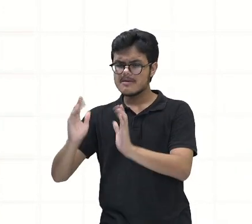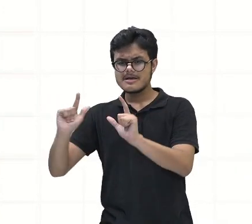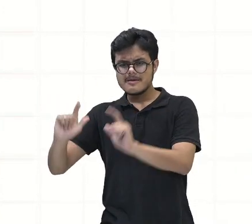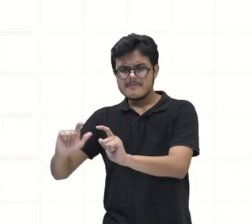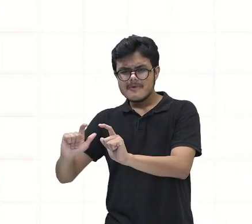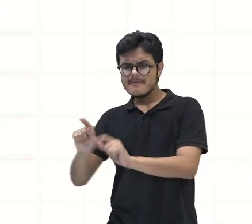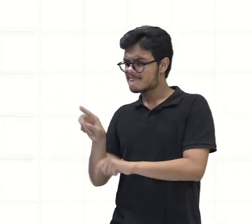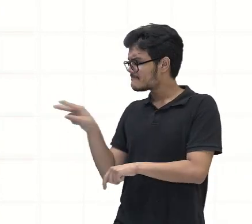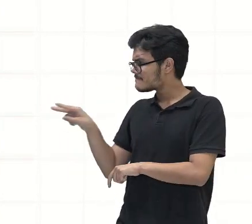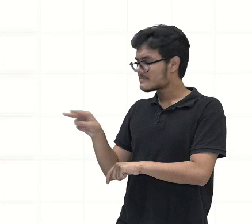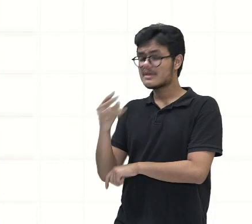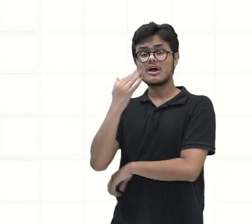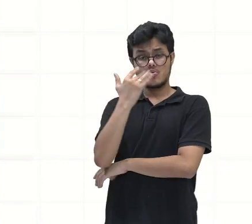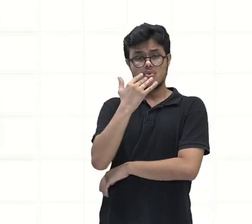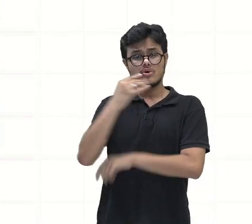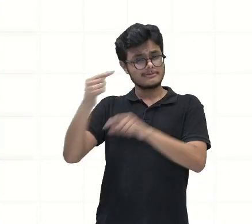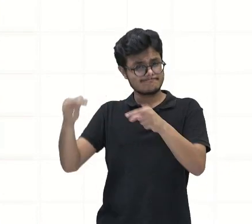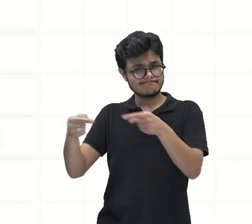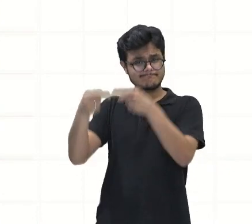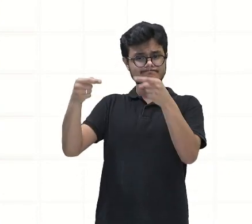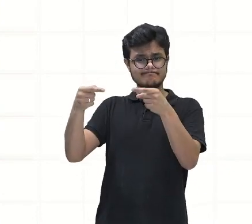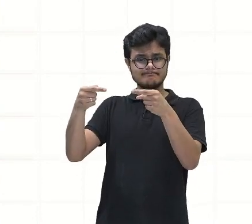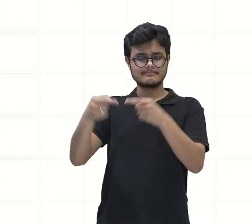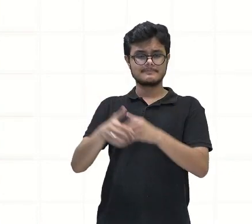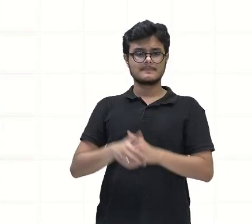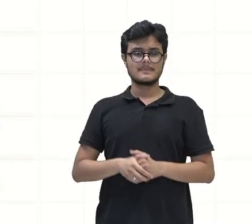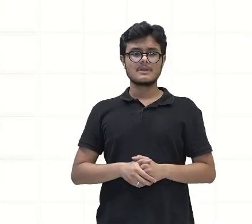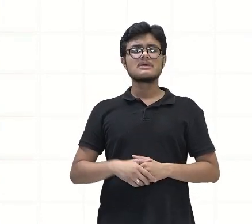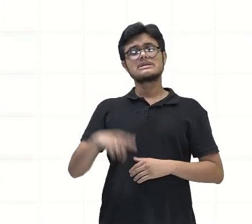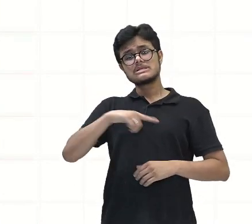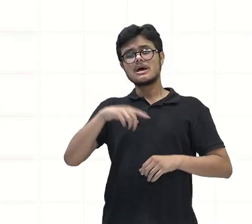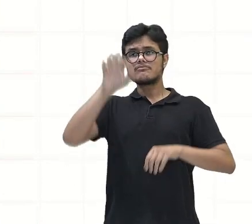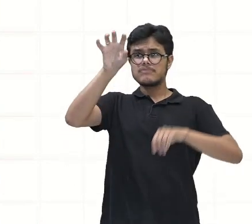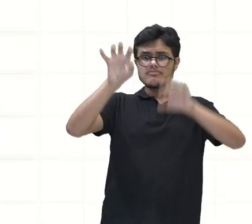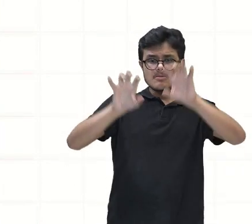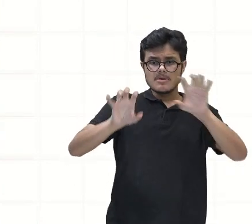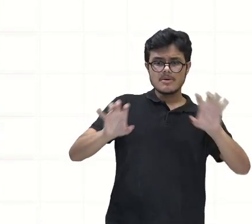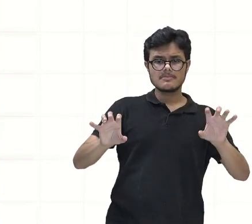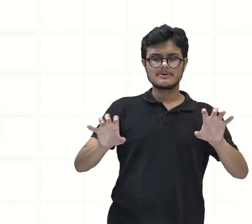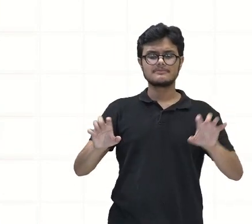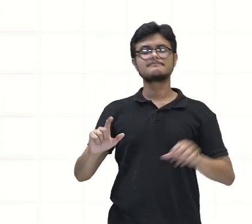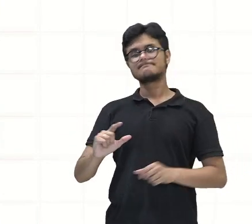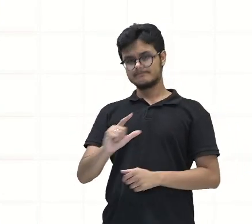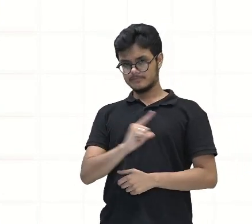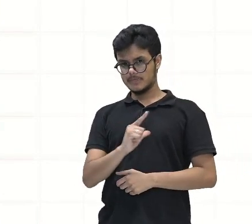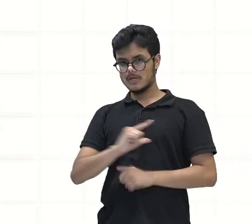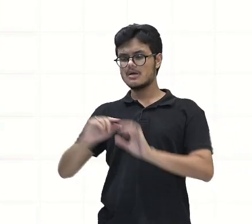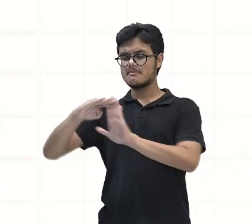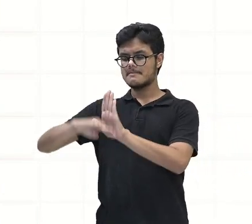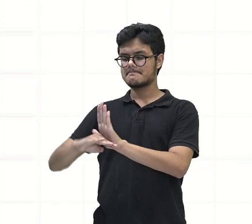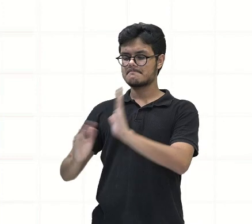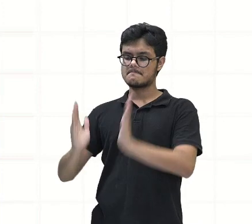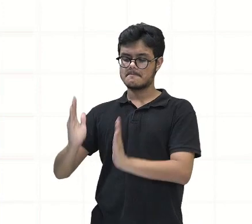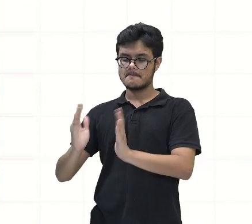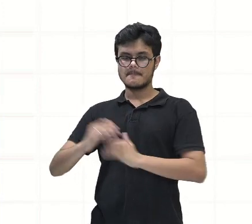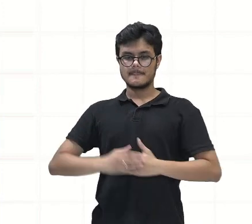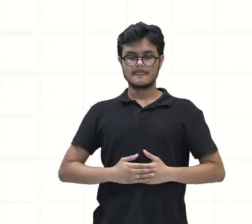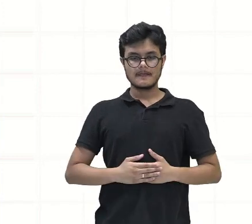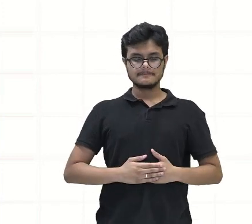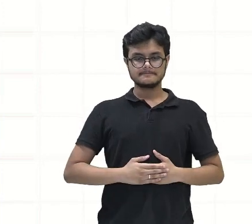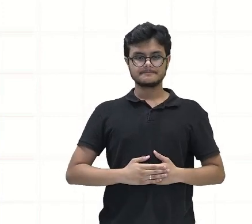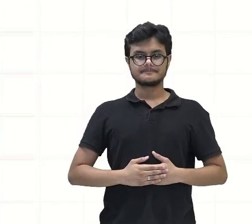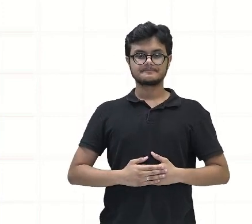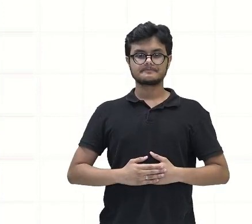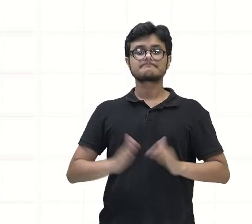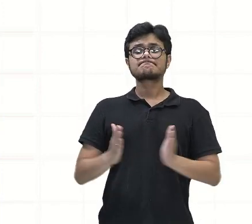cores né do as cores que estão representadas aqui na legenda E aí nós temos